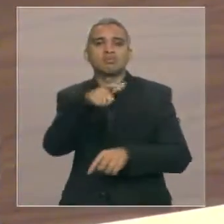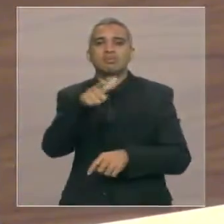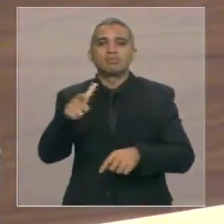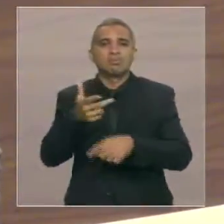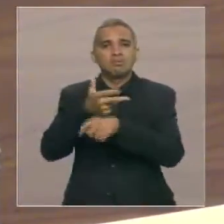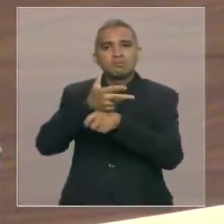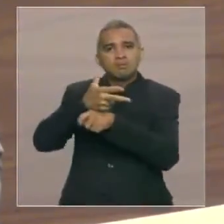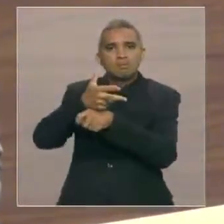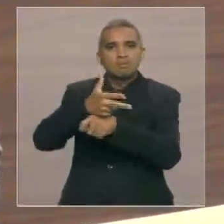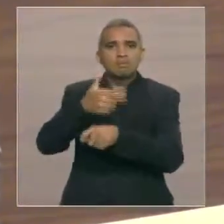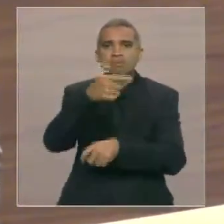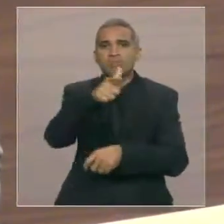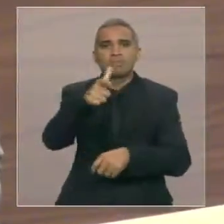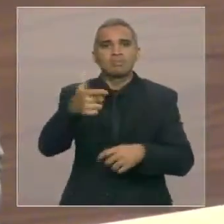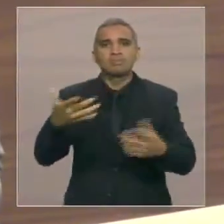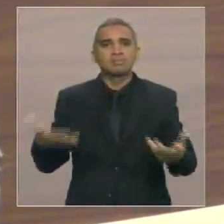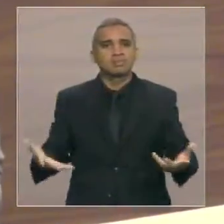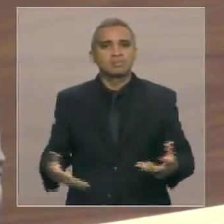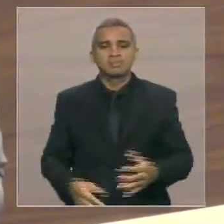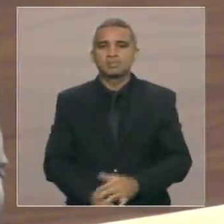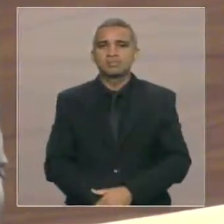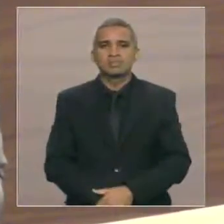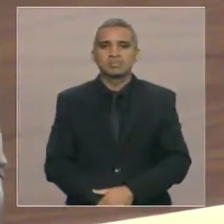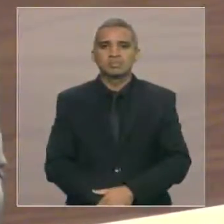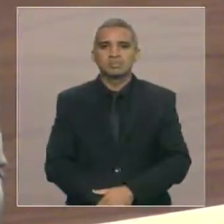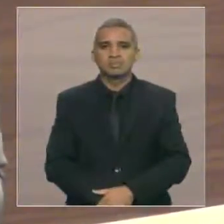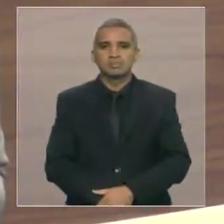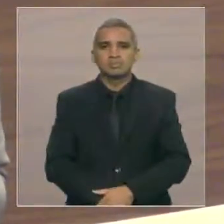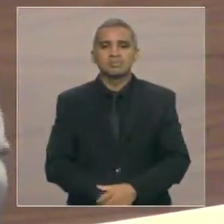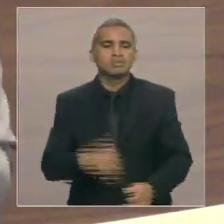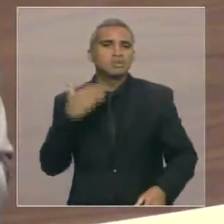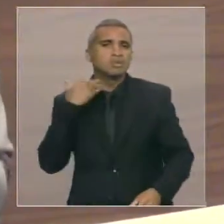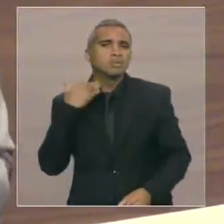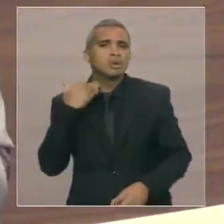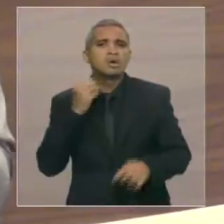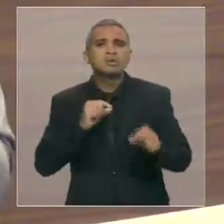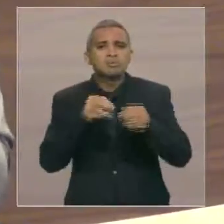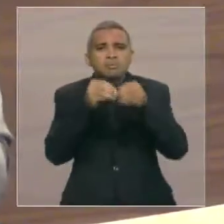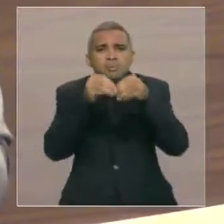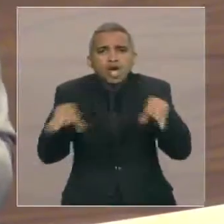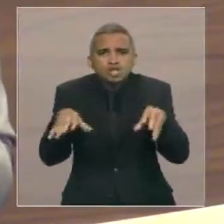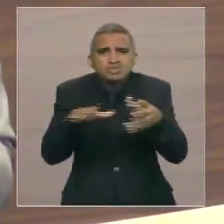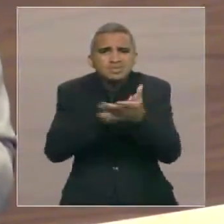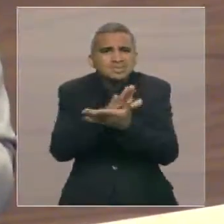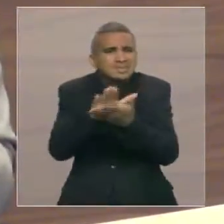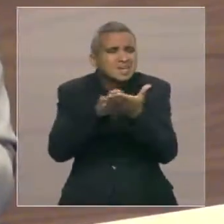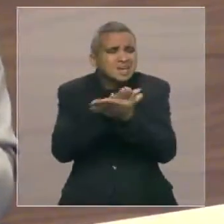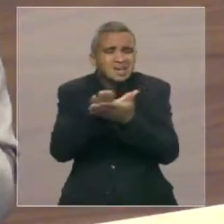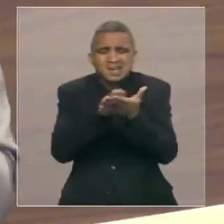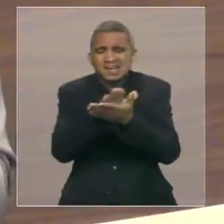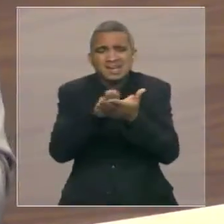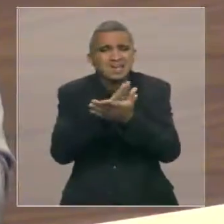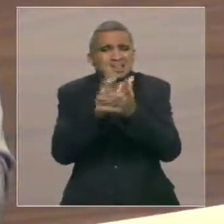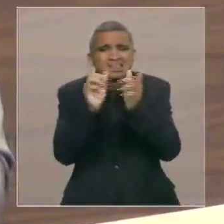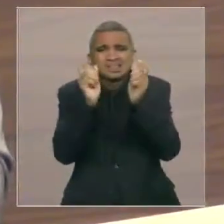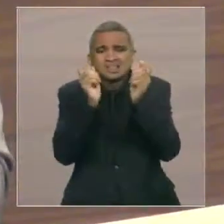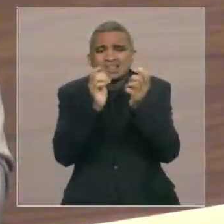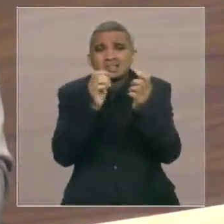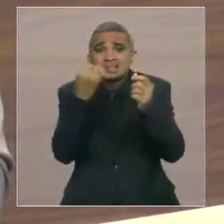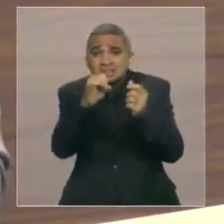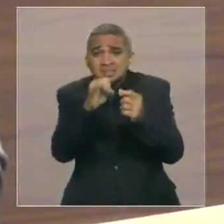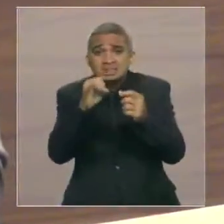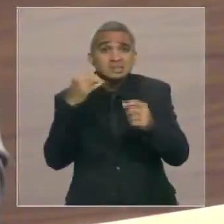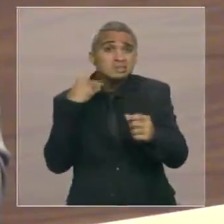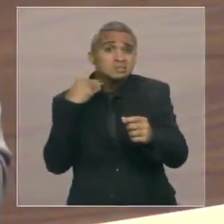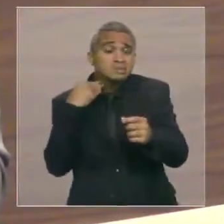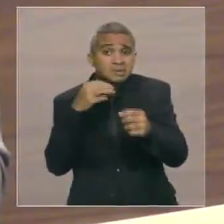bancos está assegurado. Ele não tem nenhum prejuízo, deputado. Pode ter certeza, se ele tivesse prejuízo, hoje a contabilidade do banco